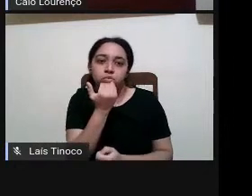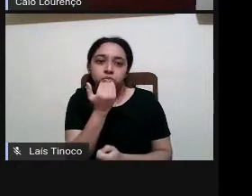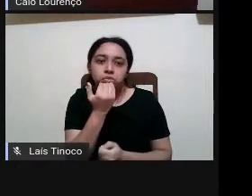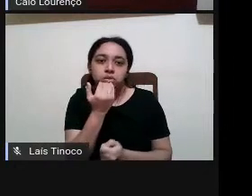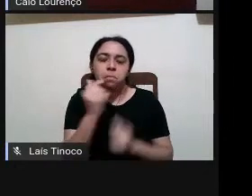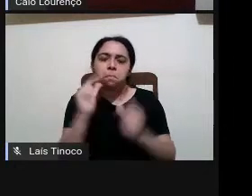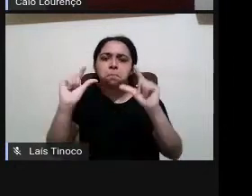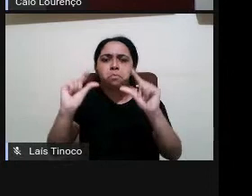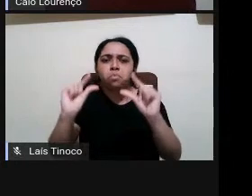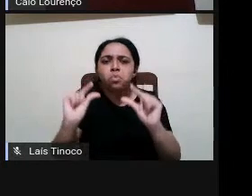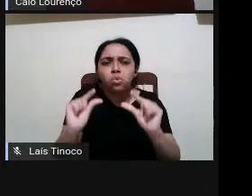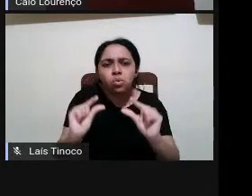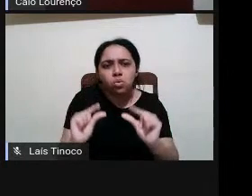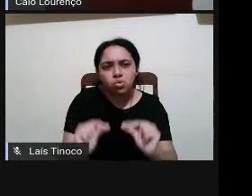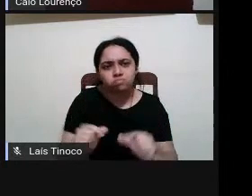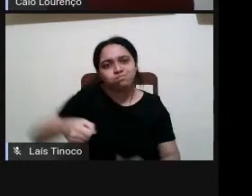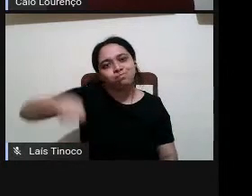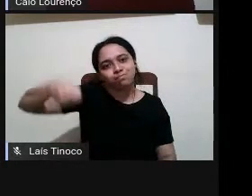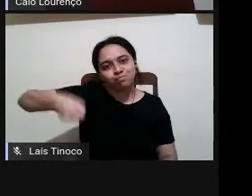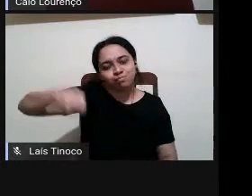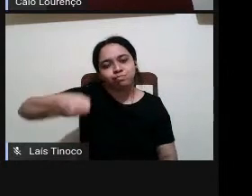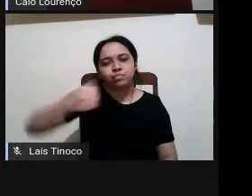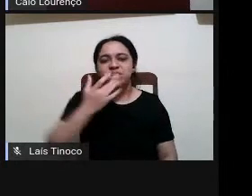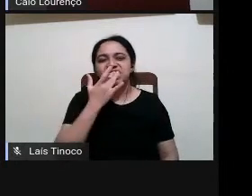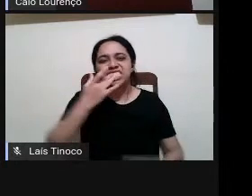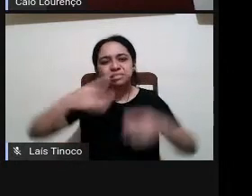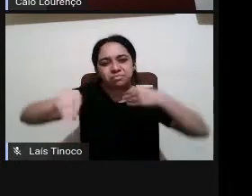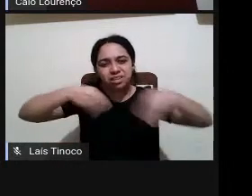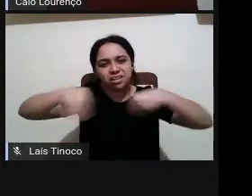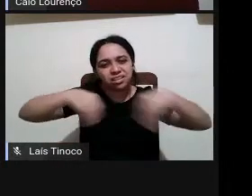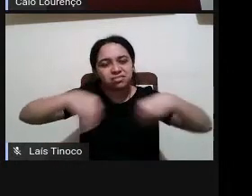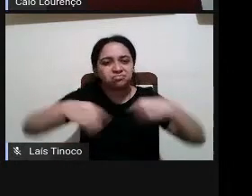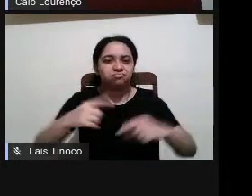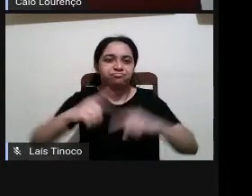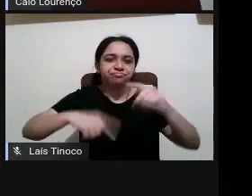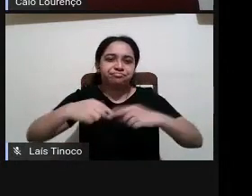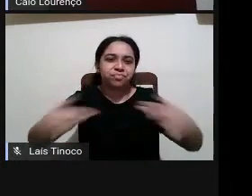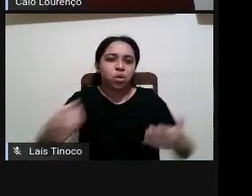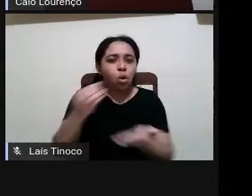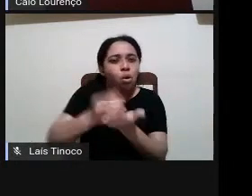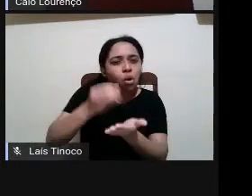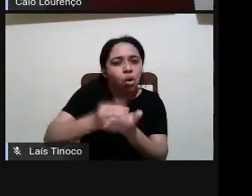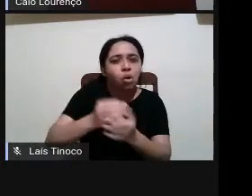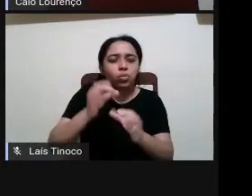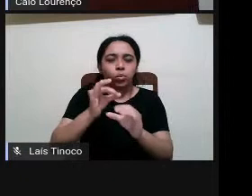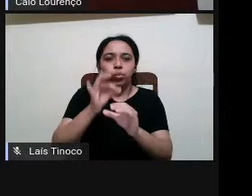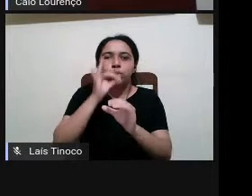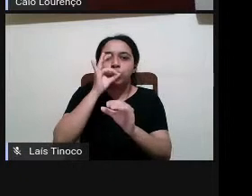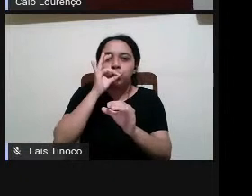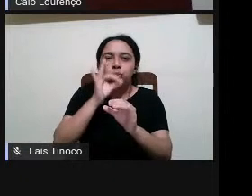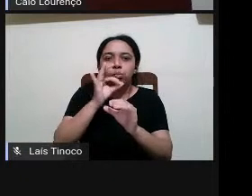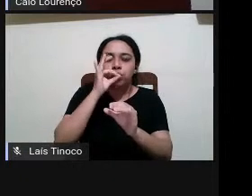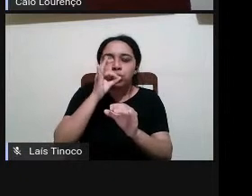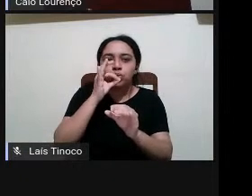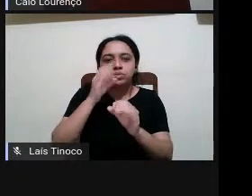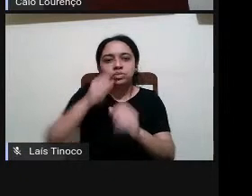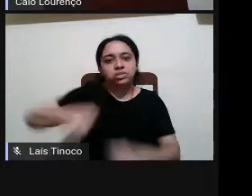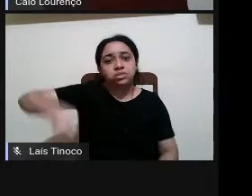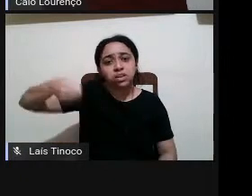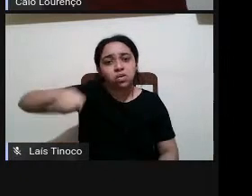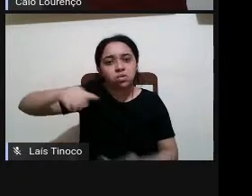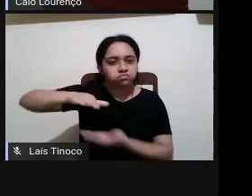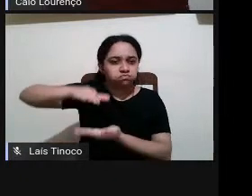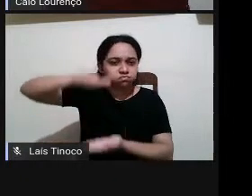menos plástico. Então, materiais descartáveis, copos, canudos, sacolas, garrafas,